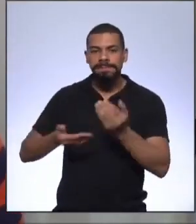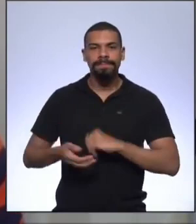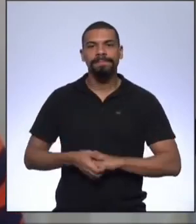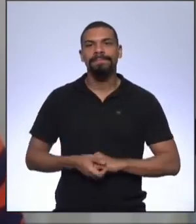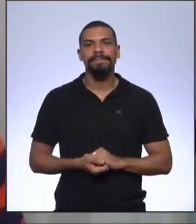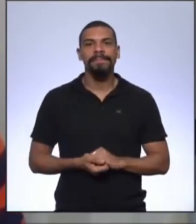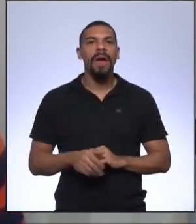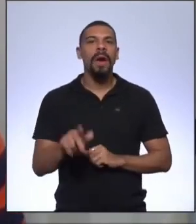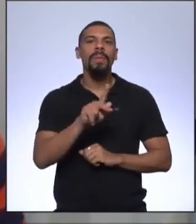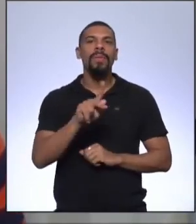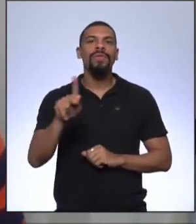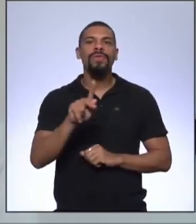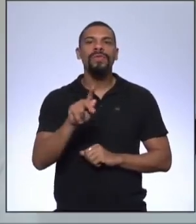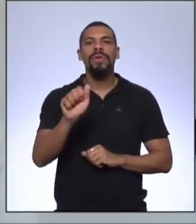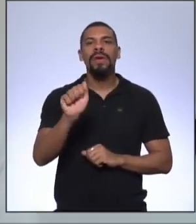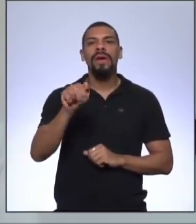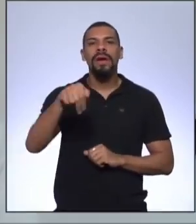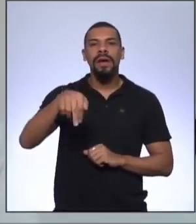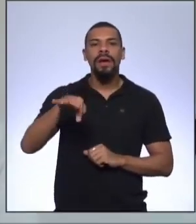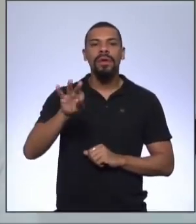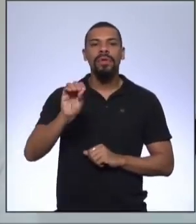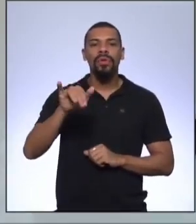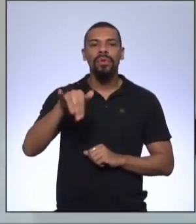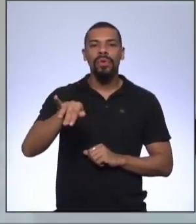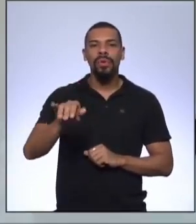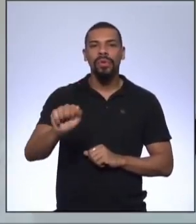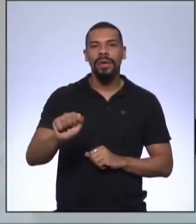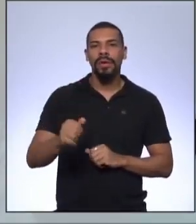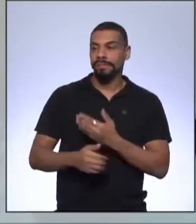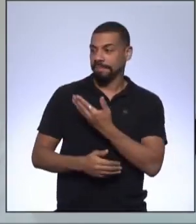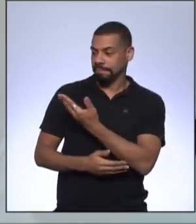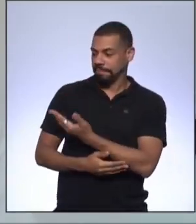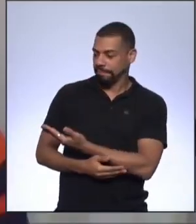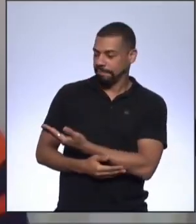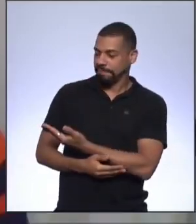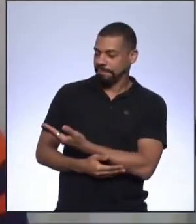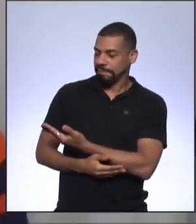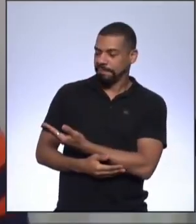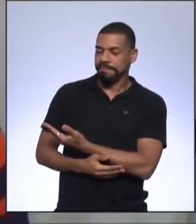Antônia. Então, vamos ver, olha só. Eu vou voltar aqui.